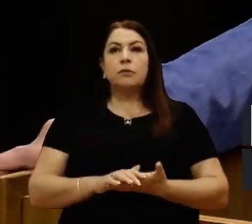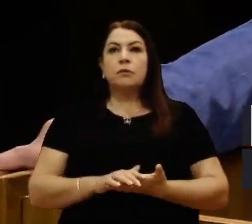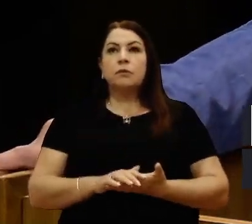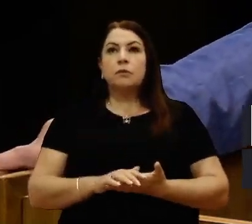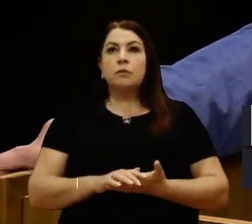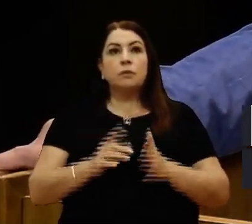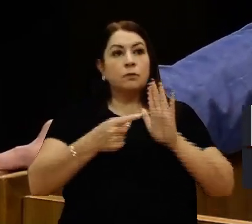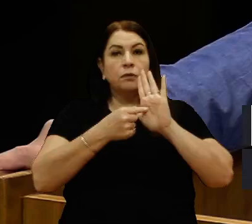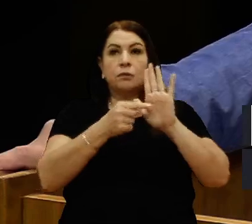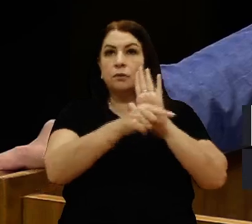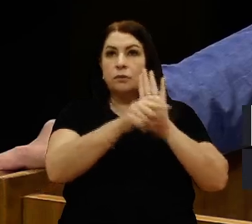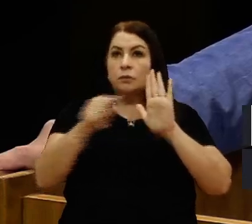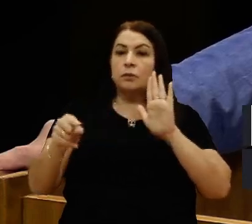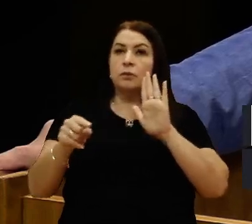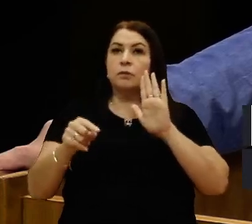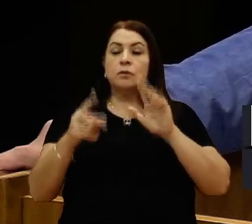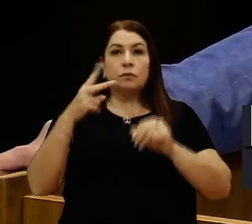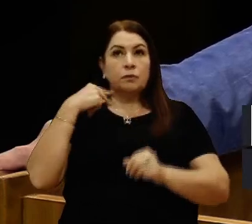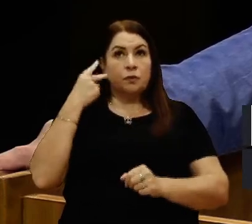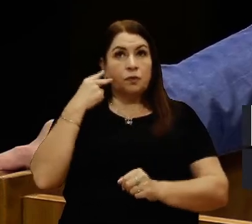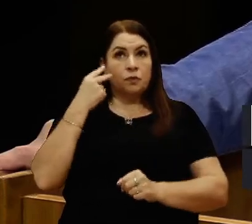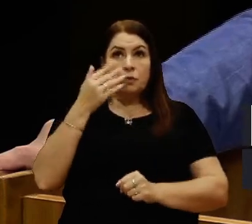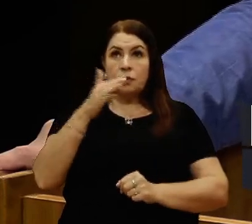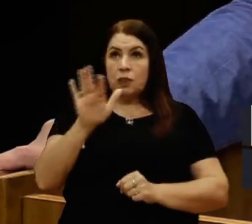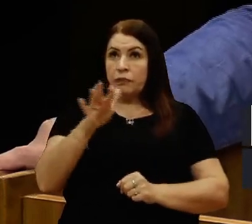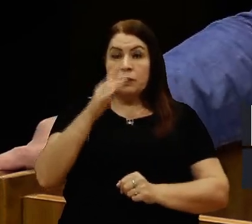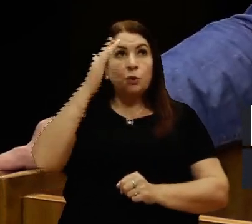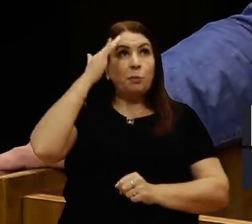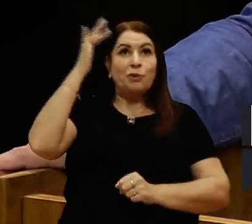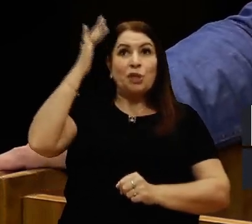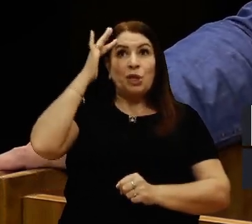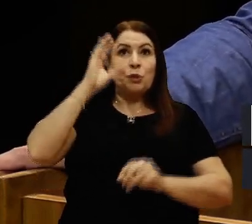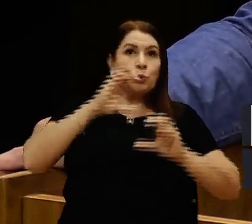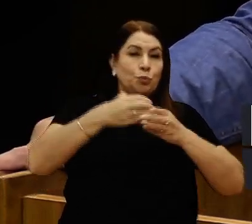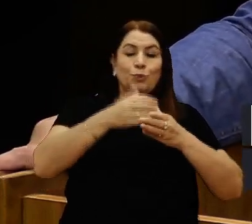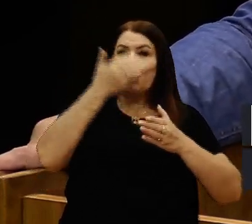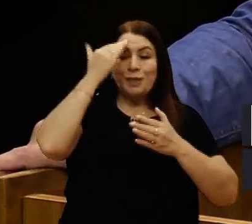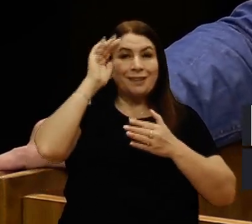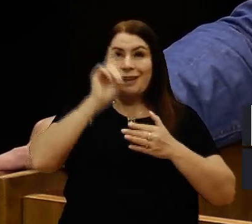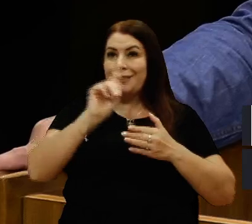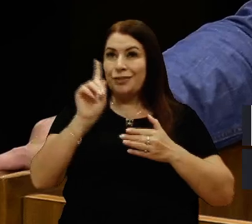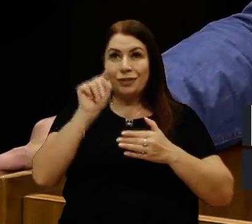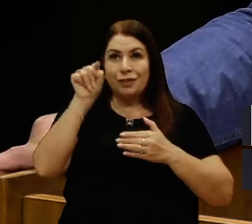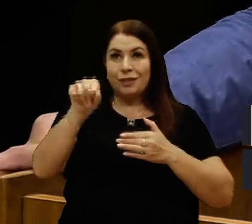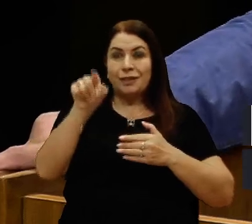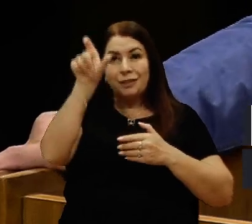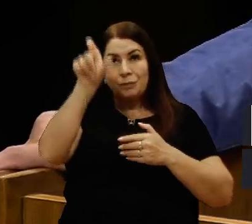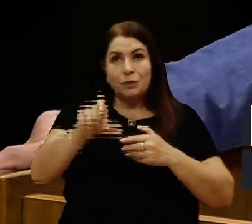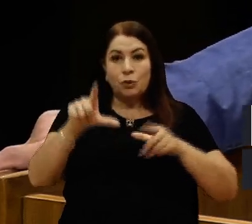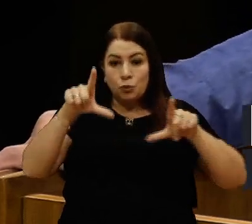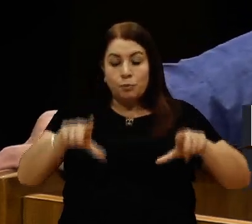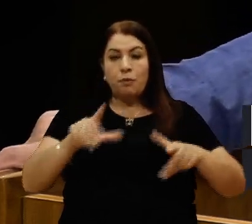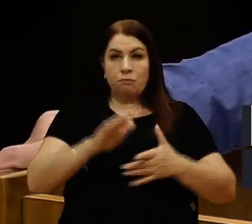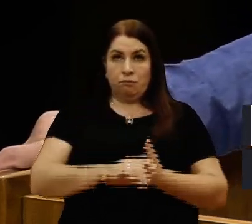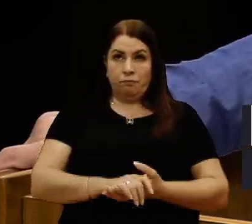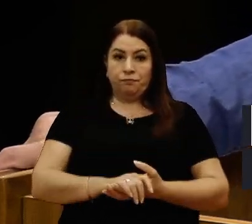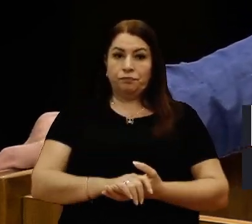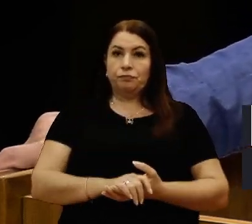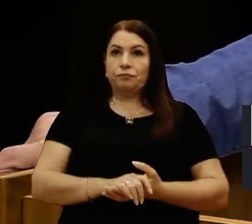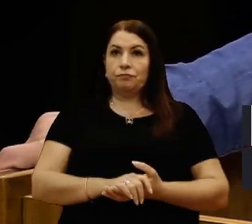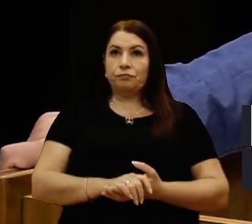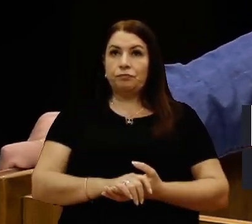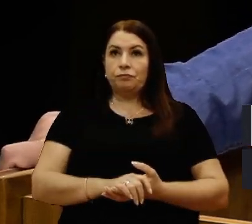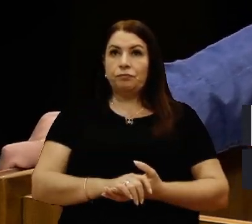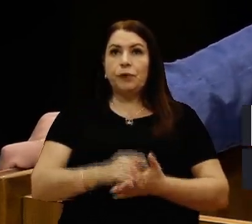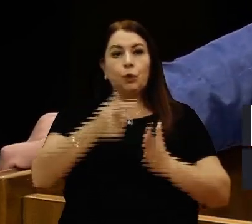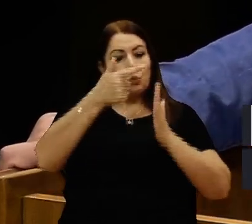se apresenta como vereador, muitas vezes o imaginário coletivo não entende que esse seja um espaço. Então, um